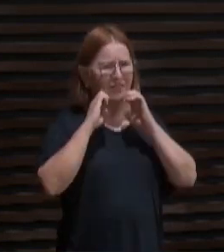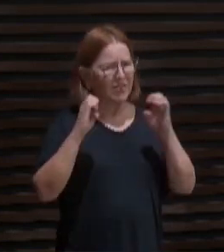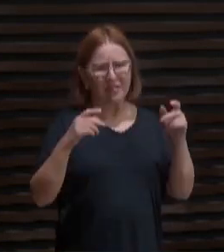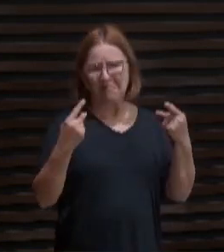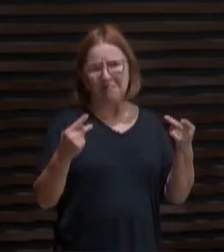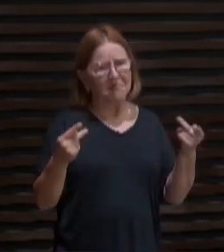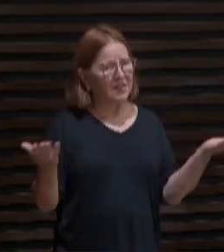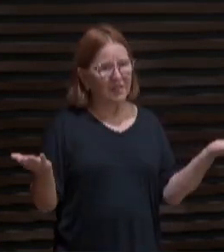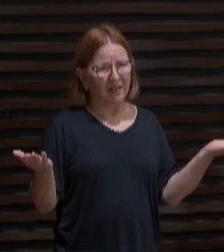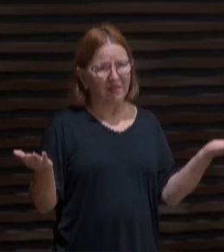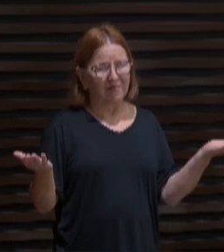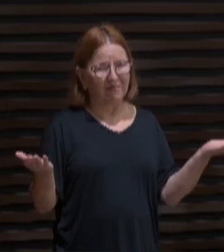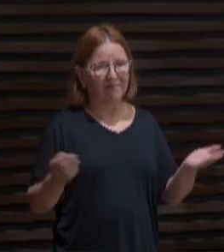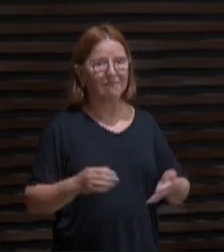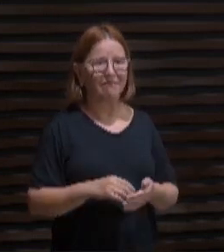que nos troca?